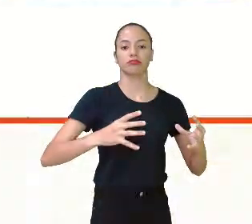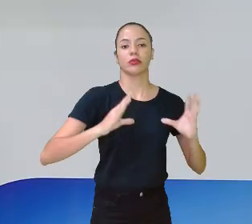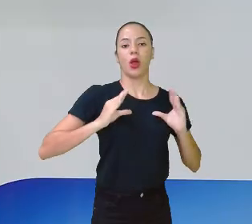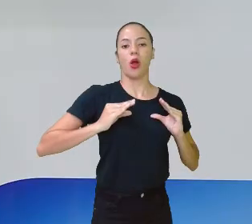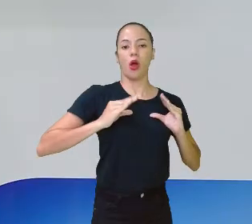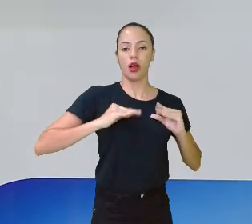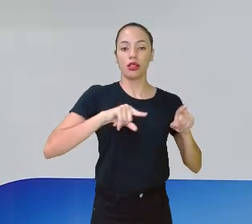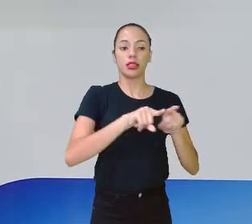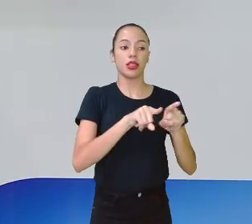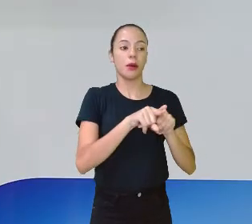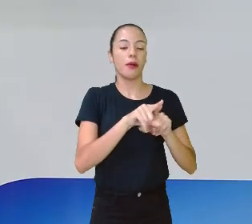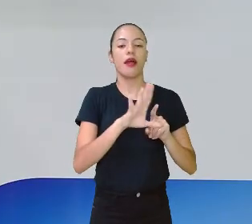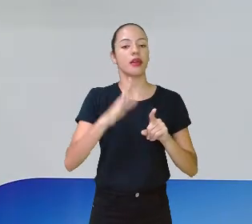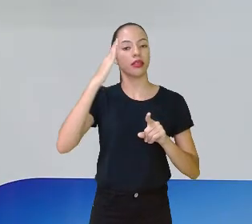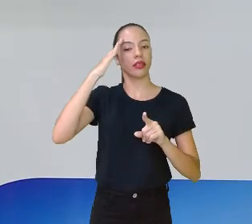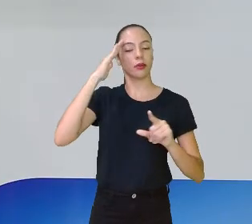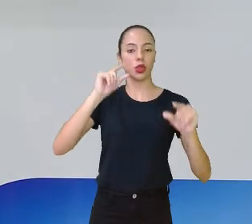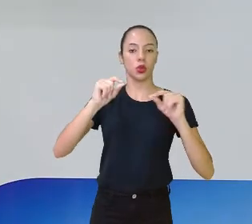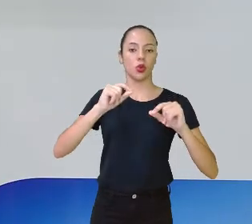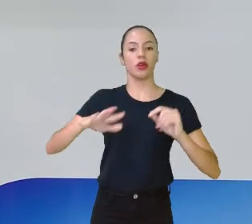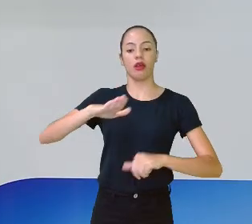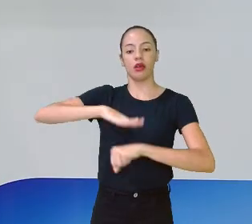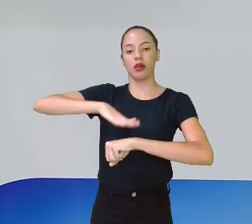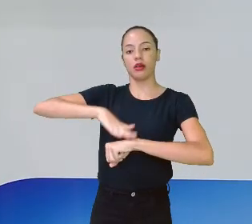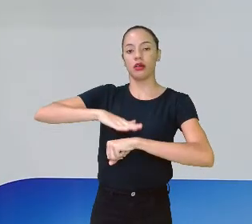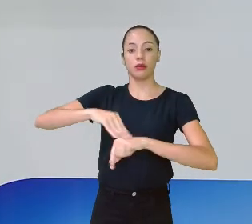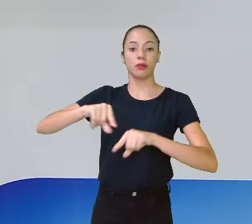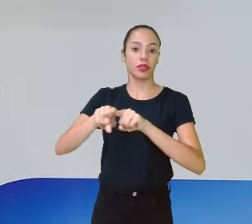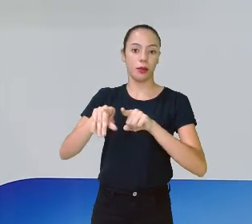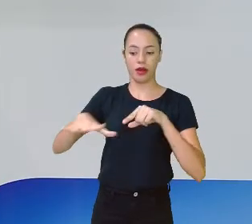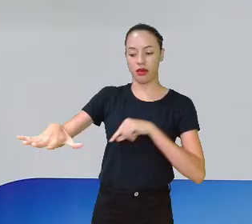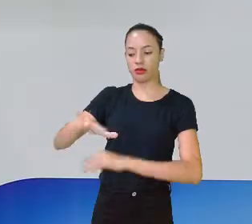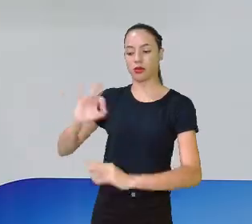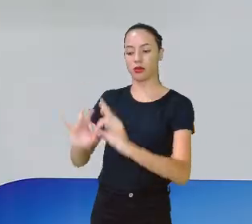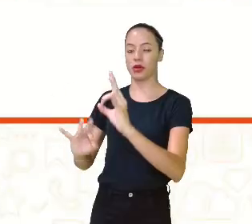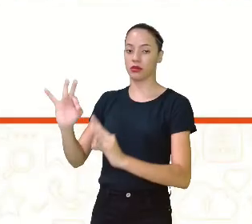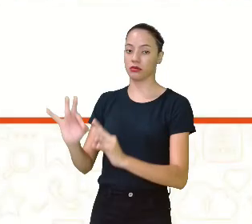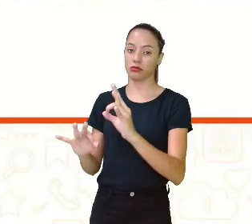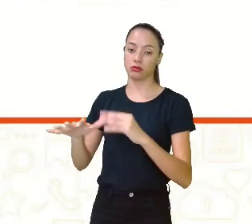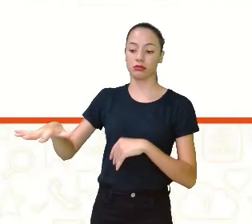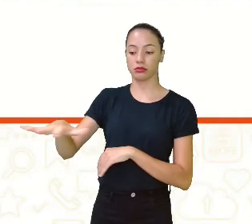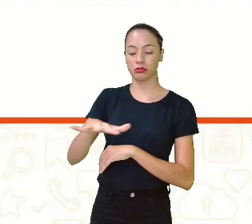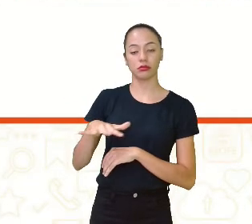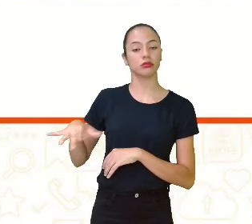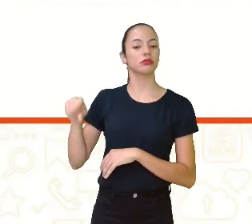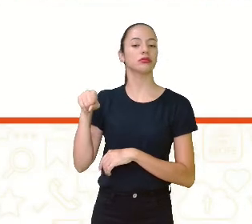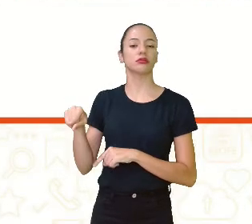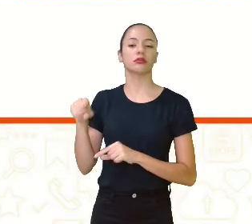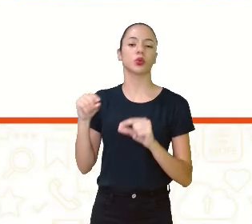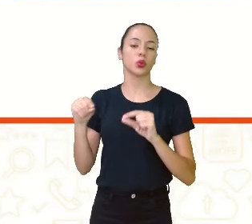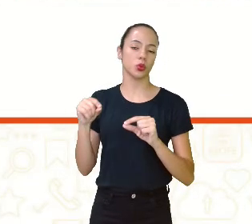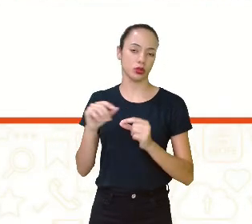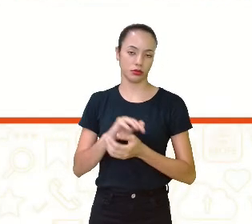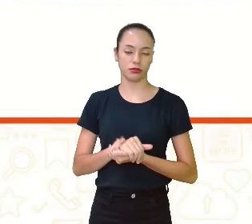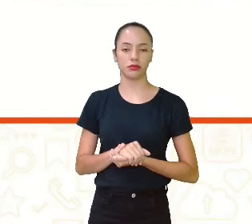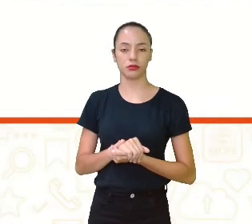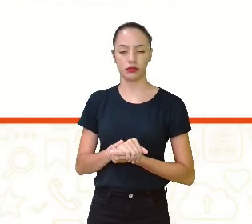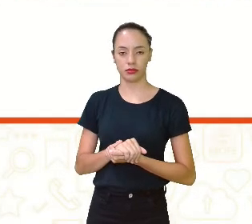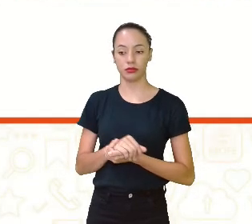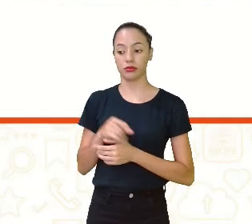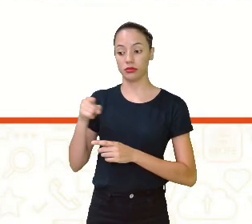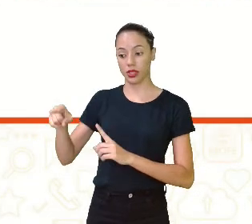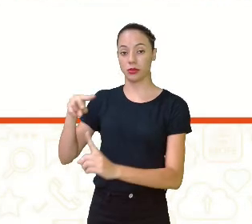e autonomia e a organização do espaço. A organização do espaço, dentro do